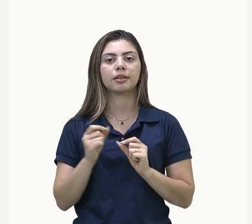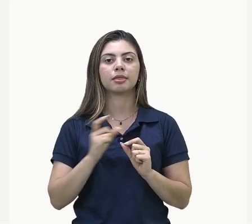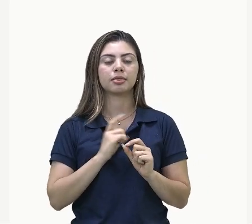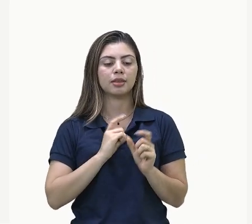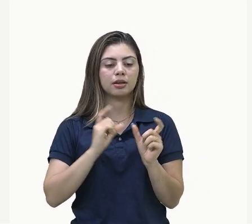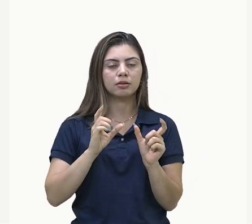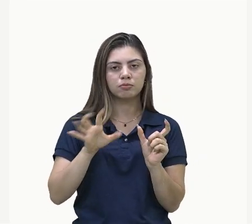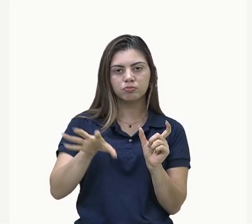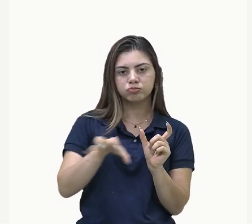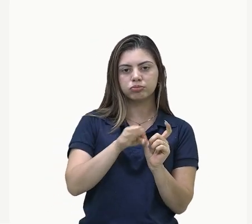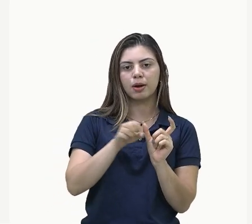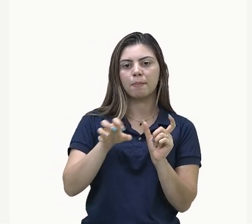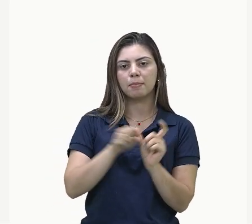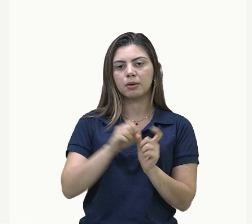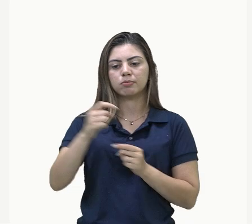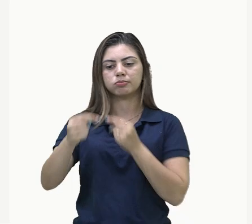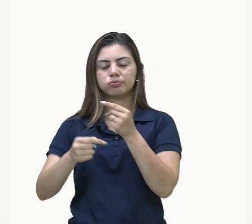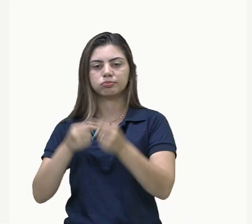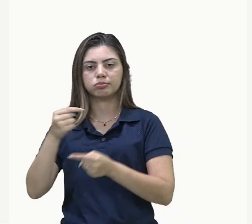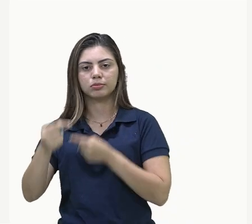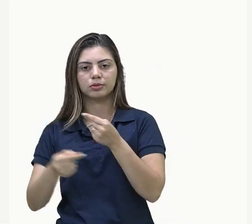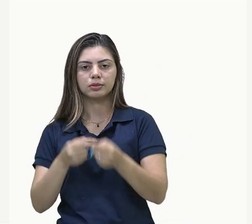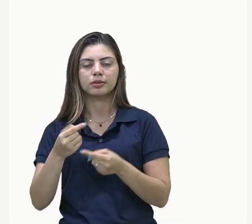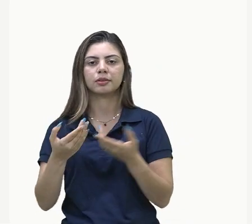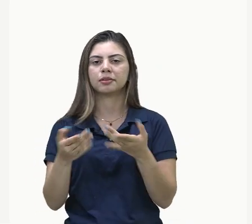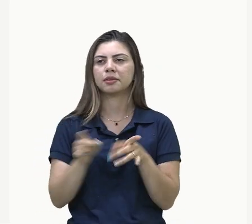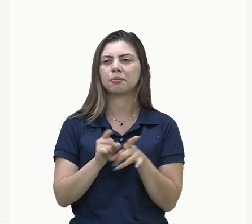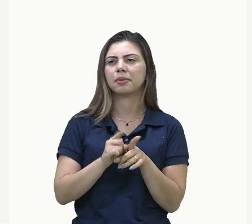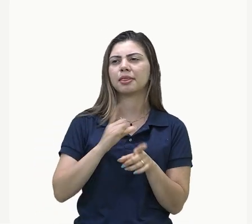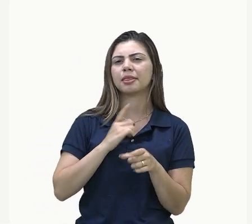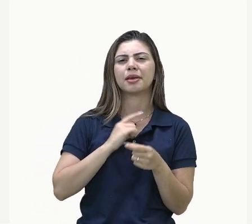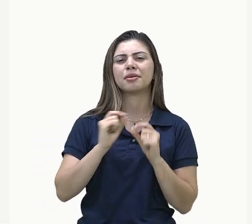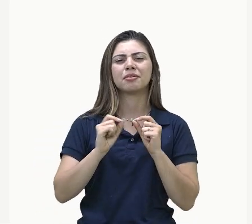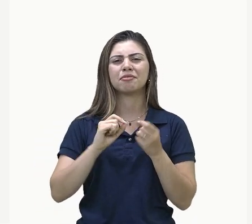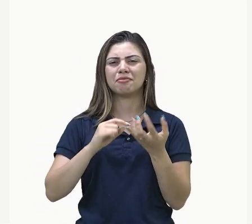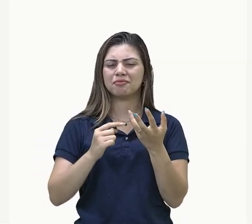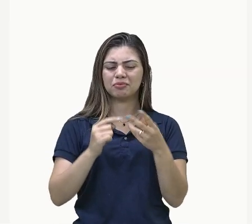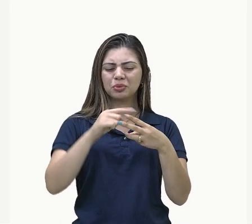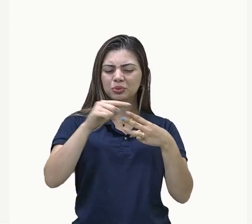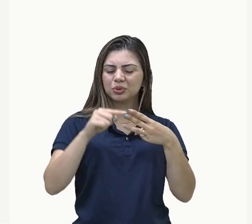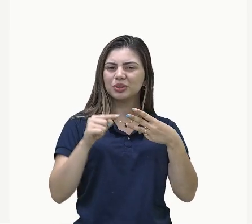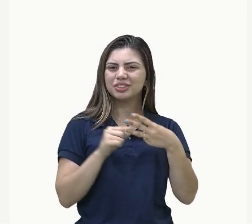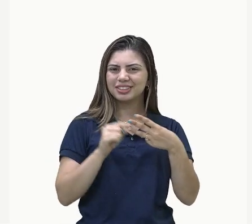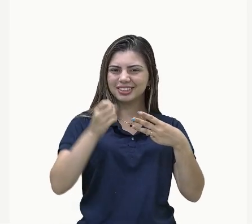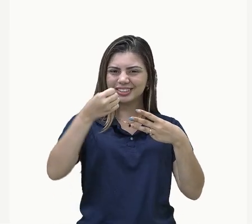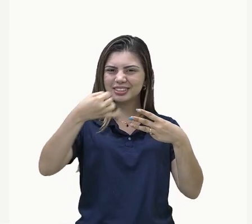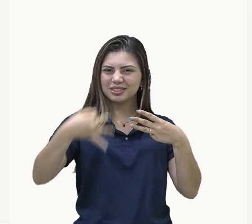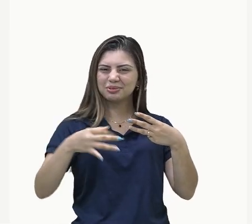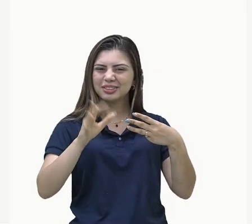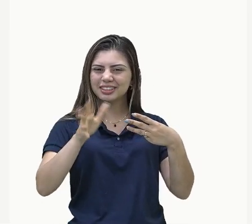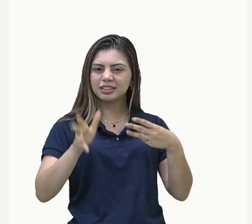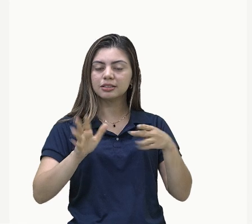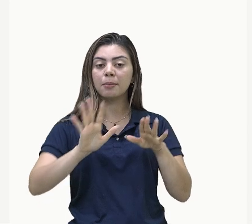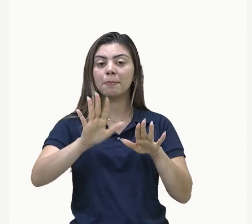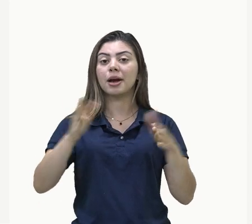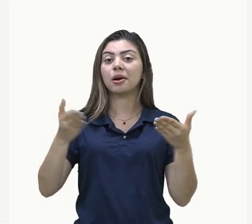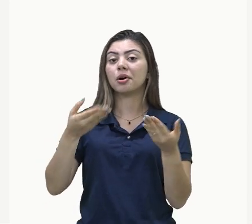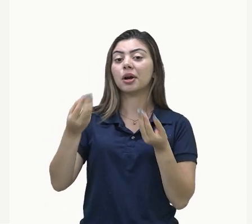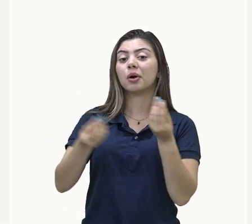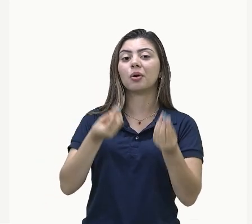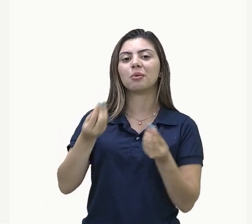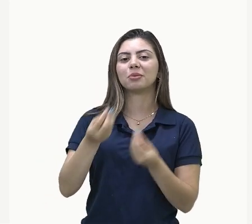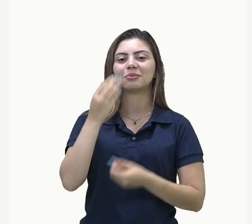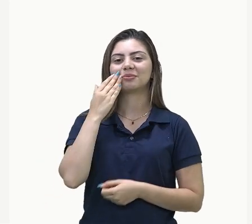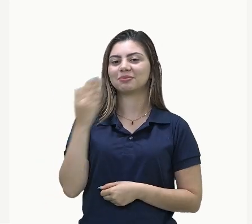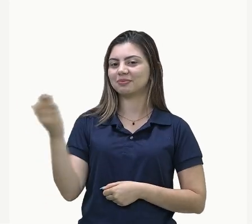mista, tínhamos ali uma hora, tinha série, tinha em paralelo, aí eu encontrei um esquema. Aqui é